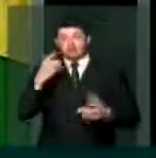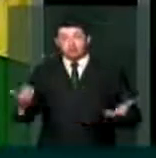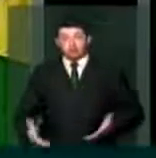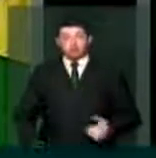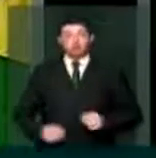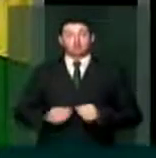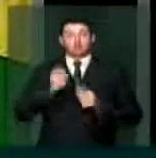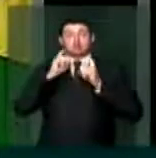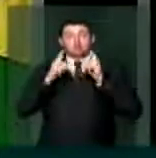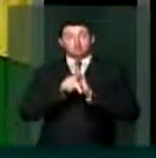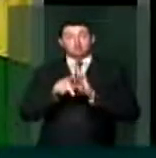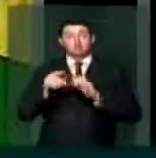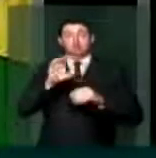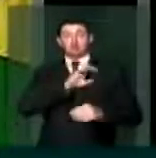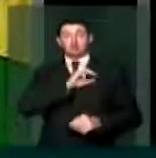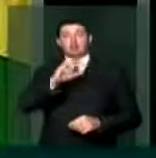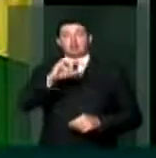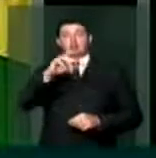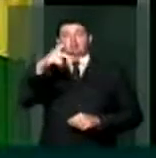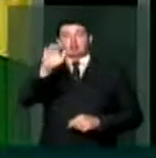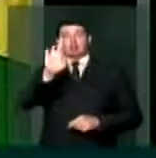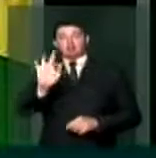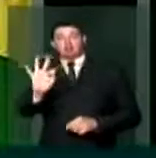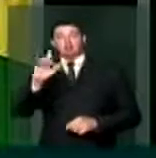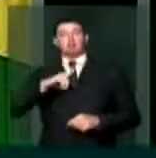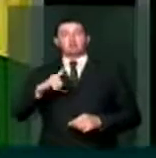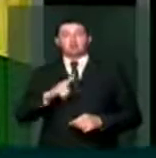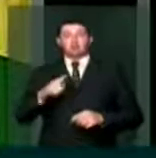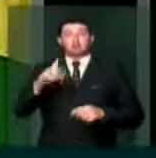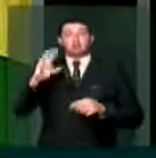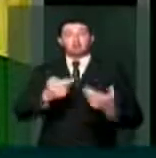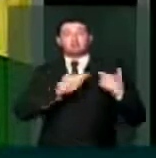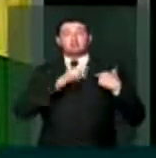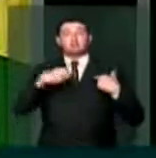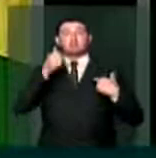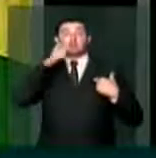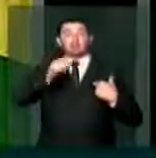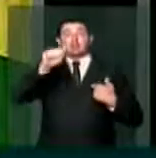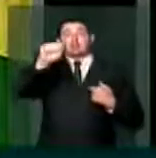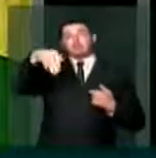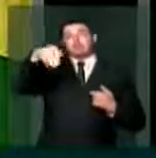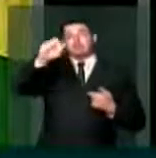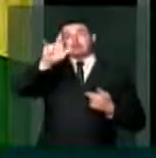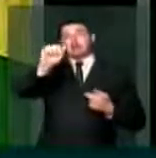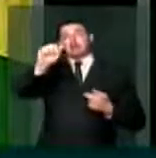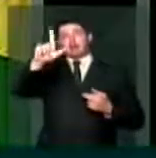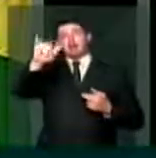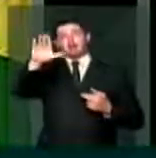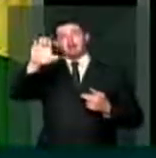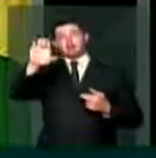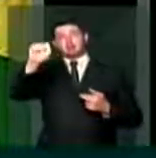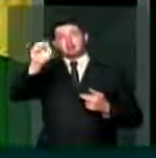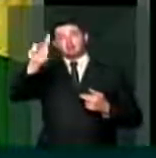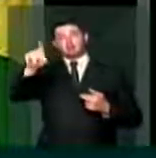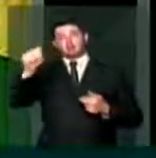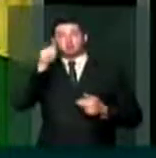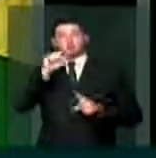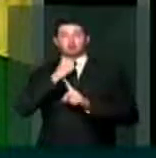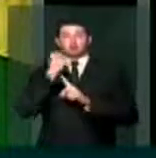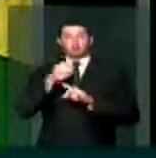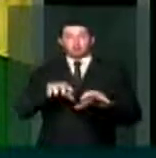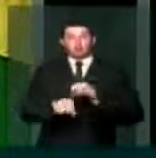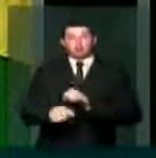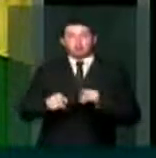atualmente a Direção-Geral da Polícia Rodoviária Federal está a cargo da inspetora Maria Alice Nascimento Souza,